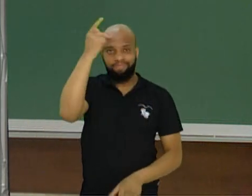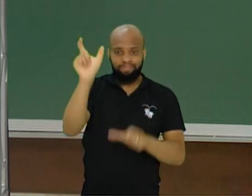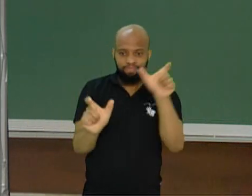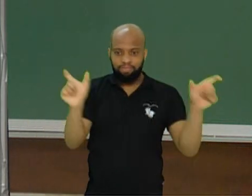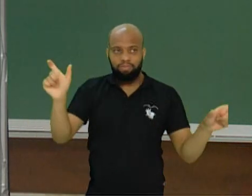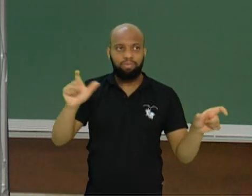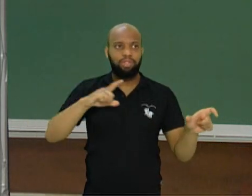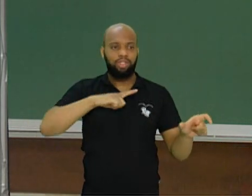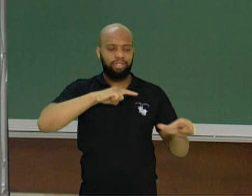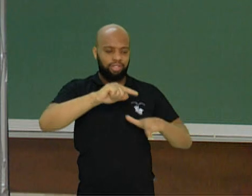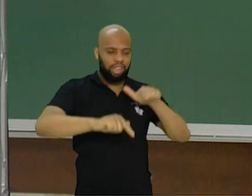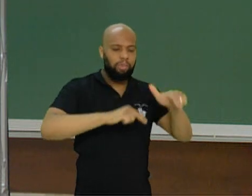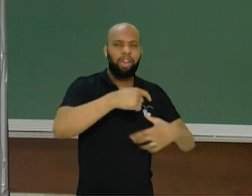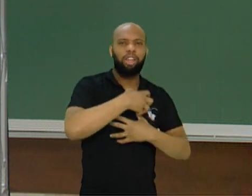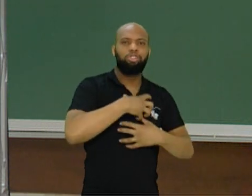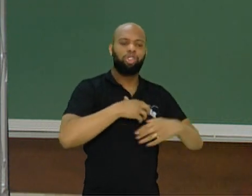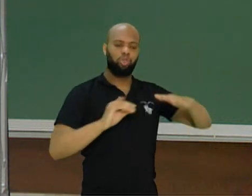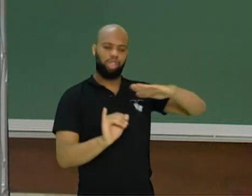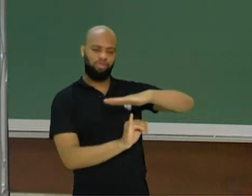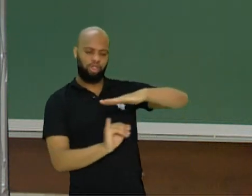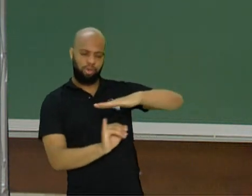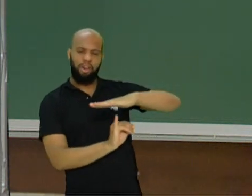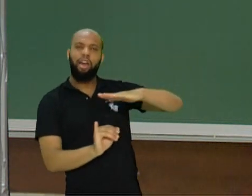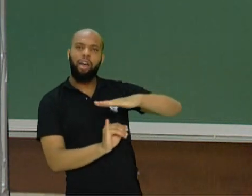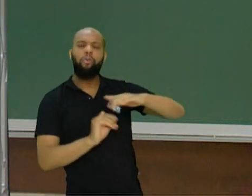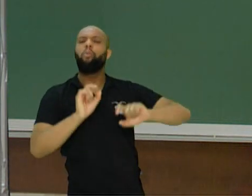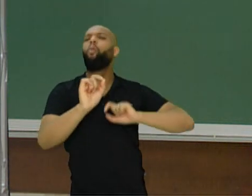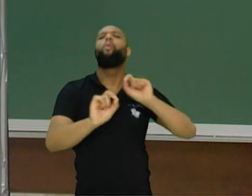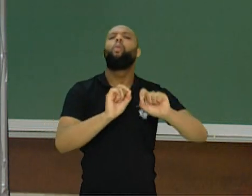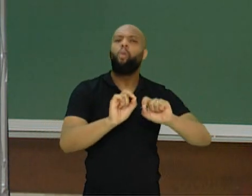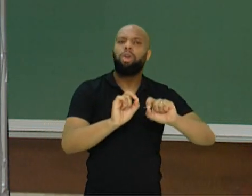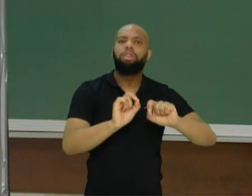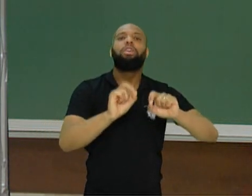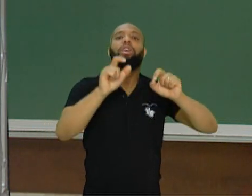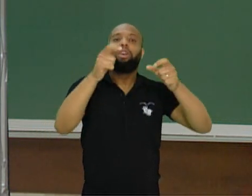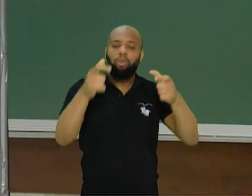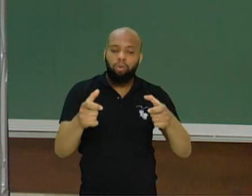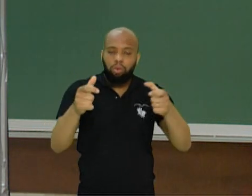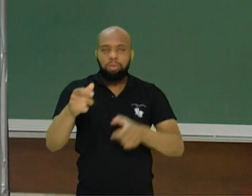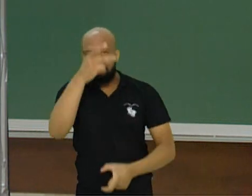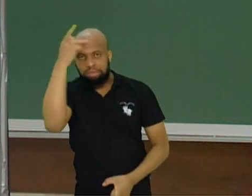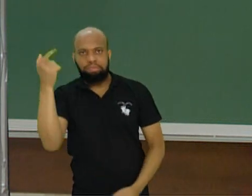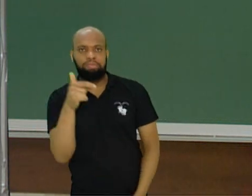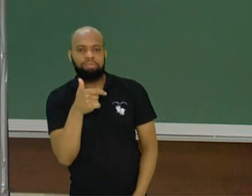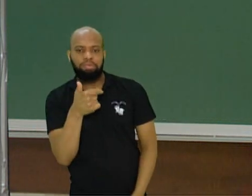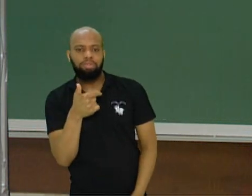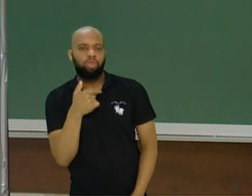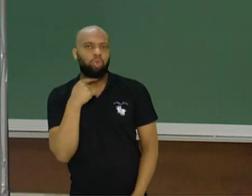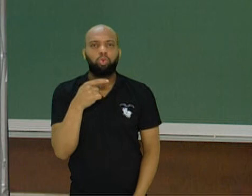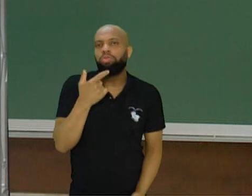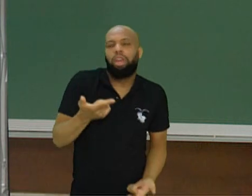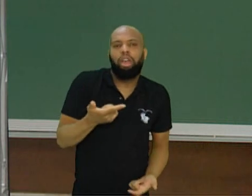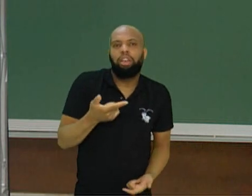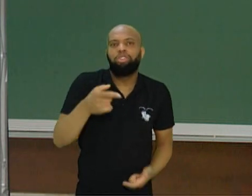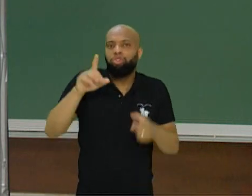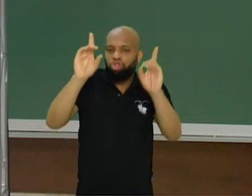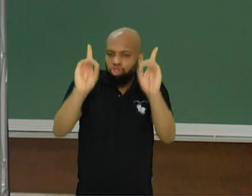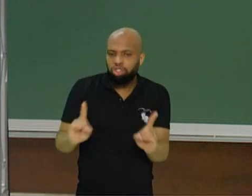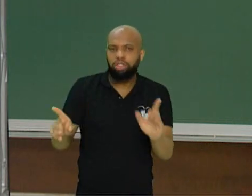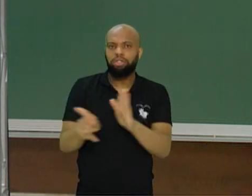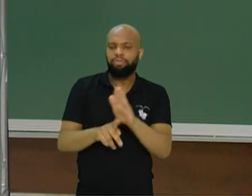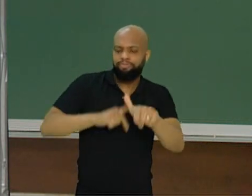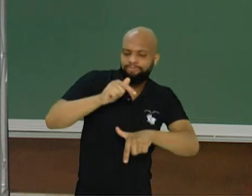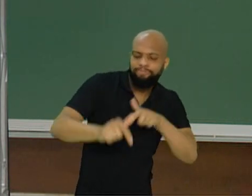no mercado informal, que é aquele mercado onde as pessoas não têm ali os seus direitos de trabalhador,